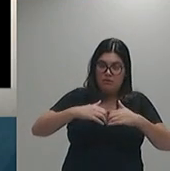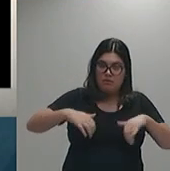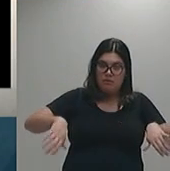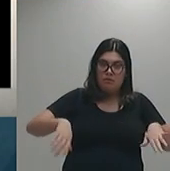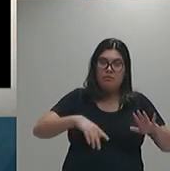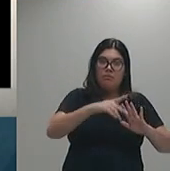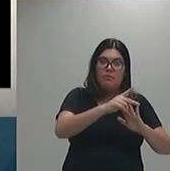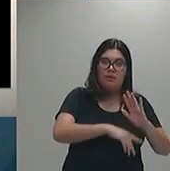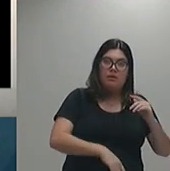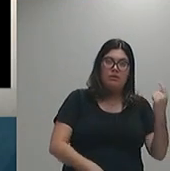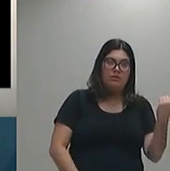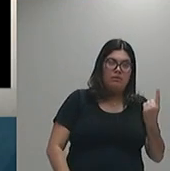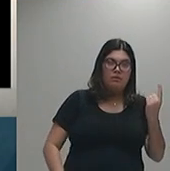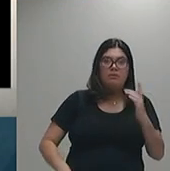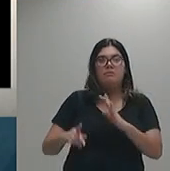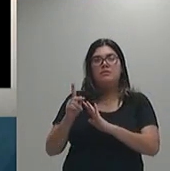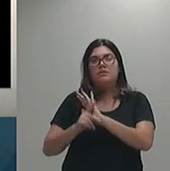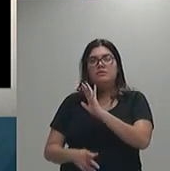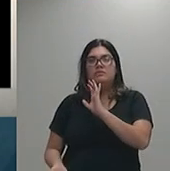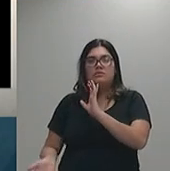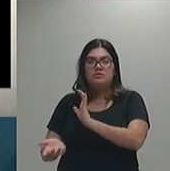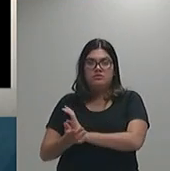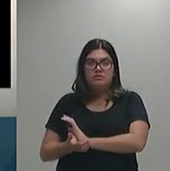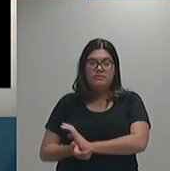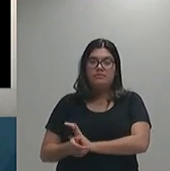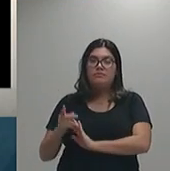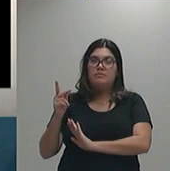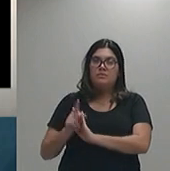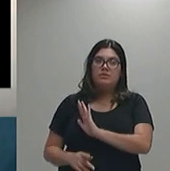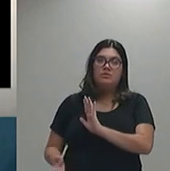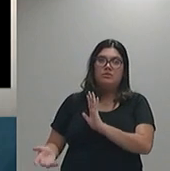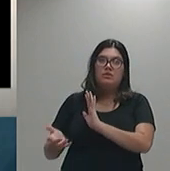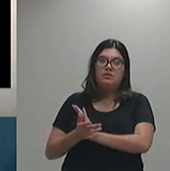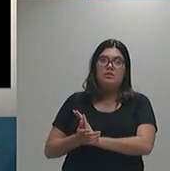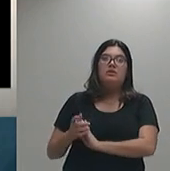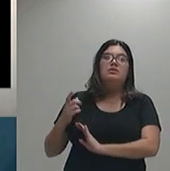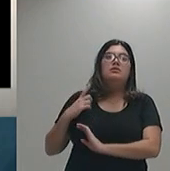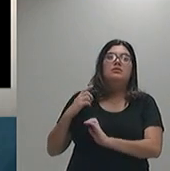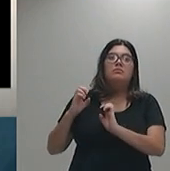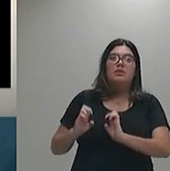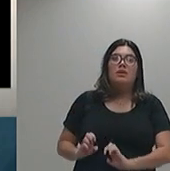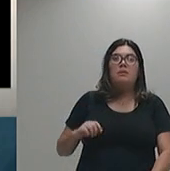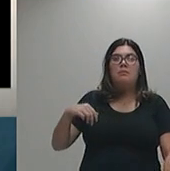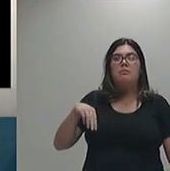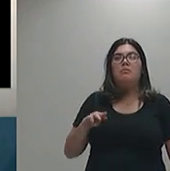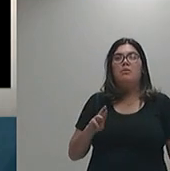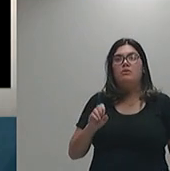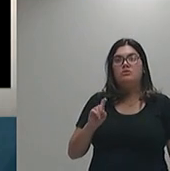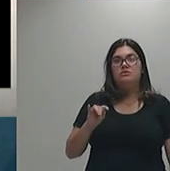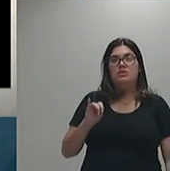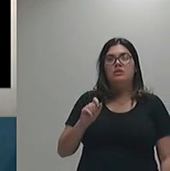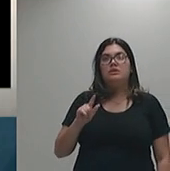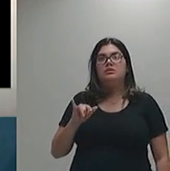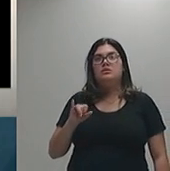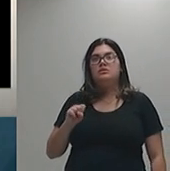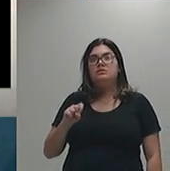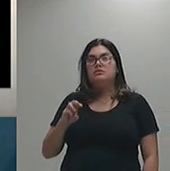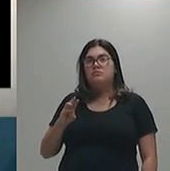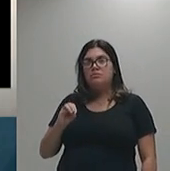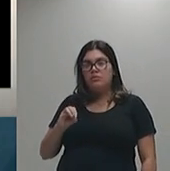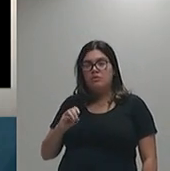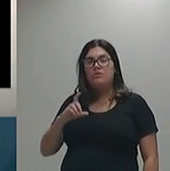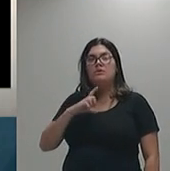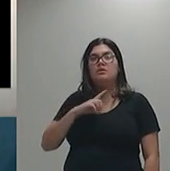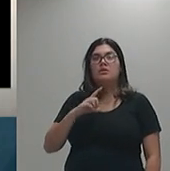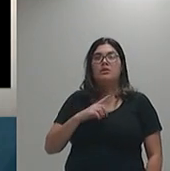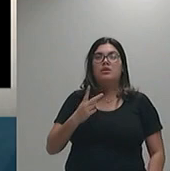planos coletivos planos coletivos seguem uma lógica de mutualismo e dentro dessa lógica de uma relação entre duas pessoas jurídicas